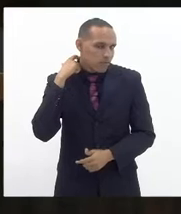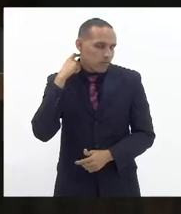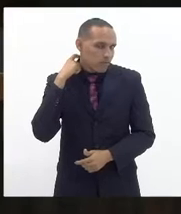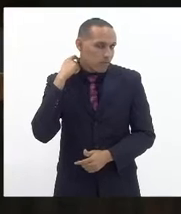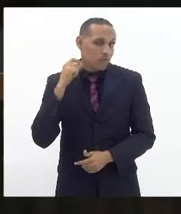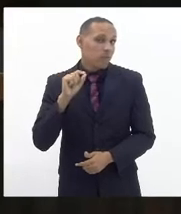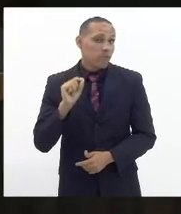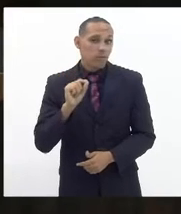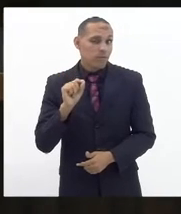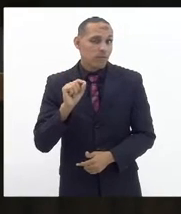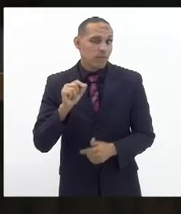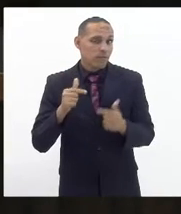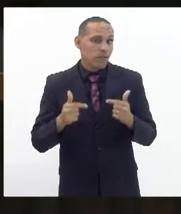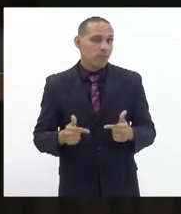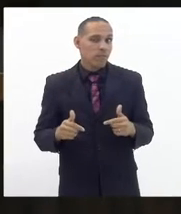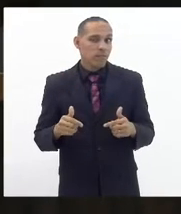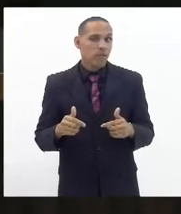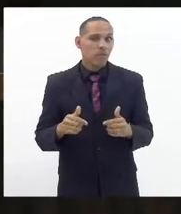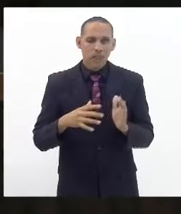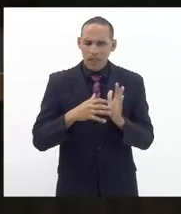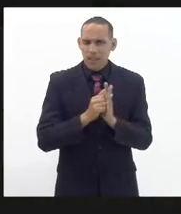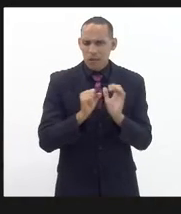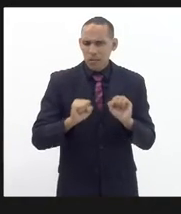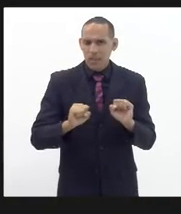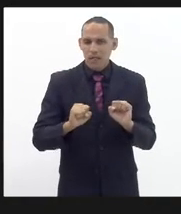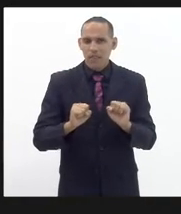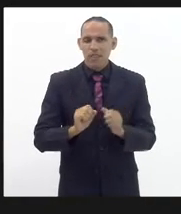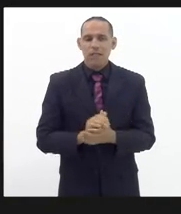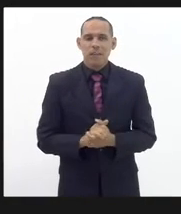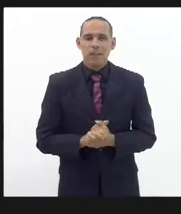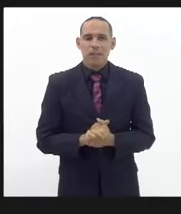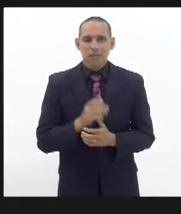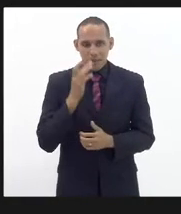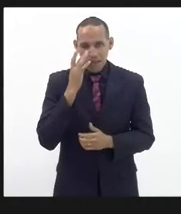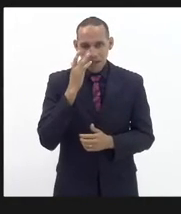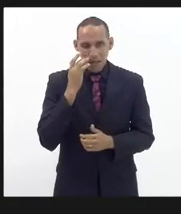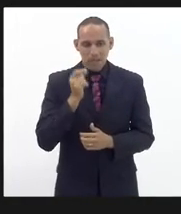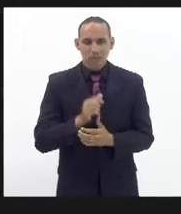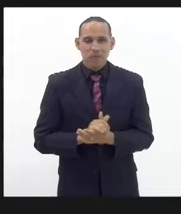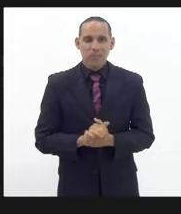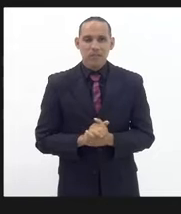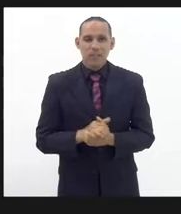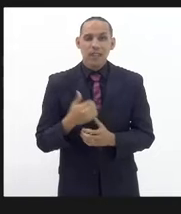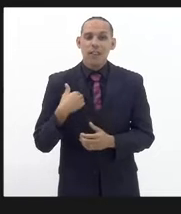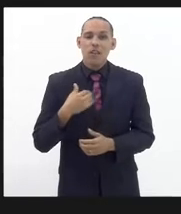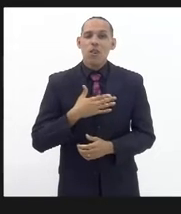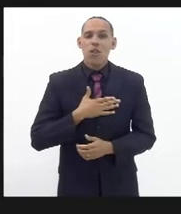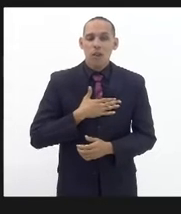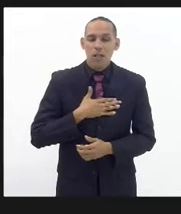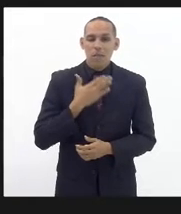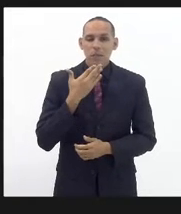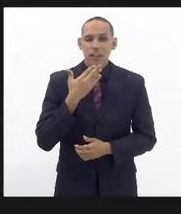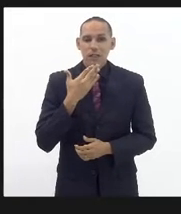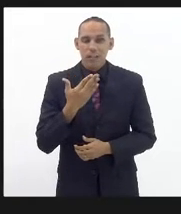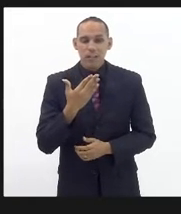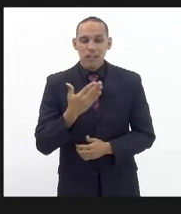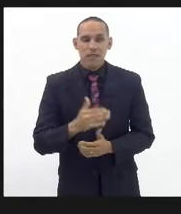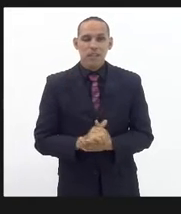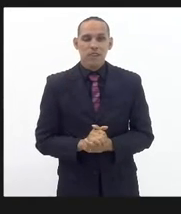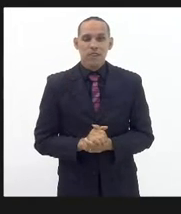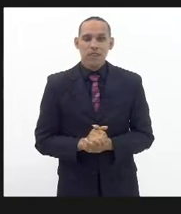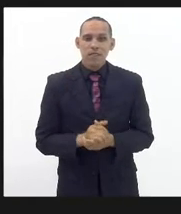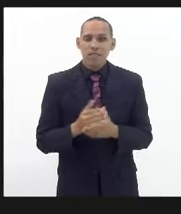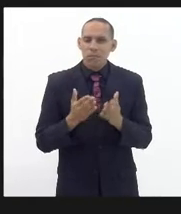Abstenção. Pode registrar, deputado. Deputada, eu gostaria de solicitar para que